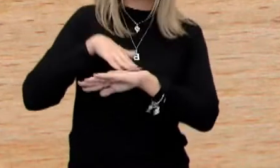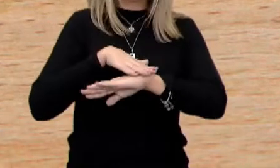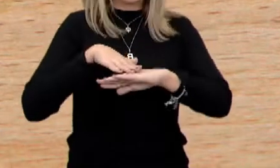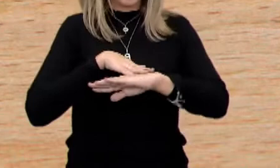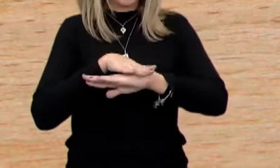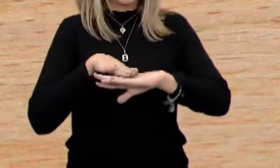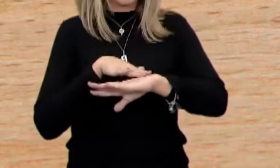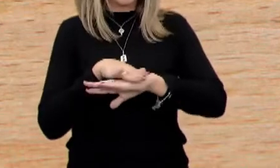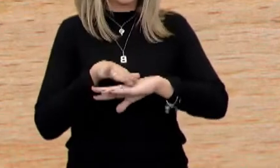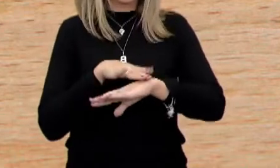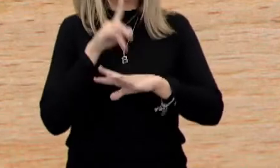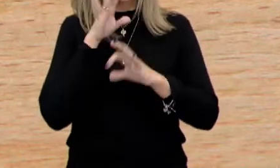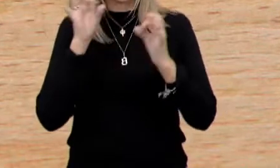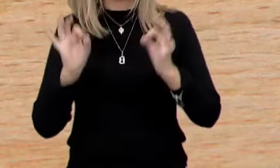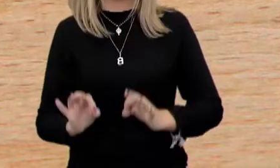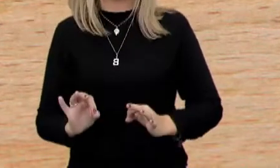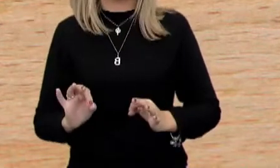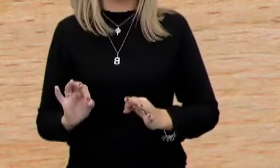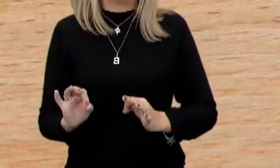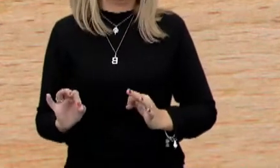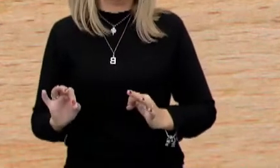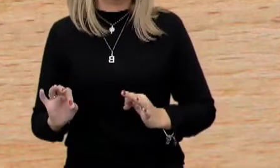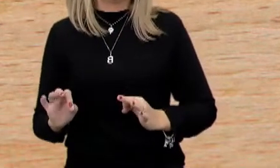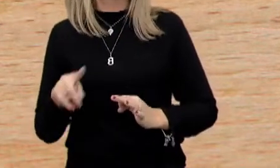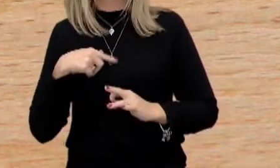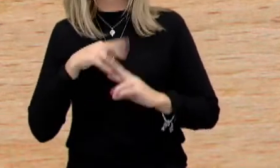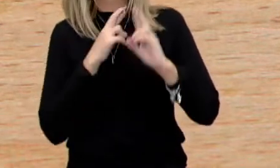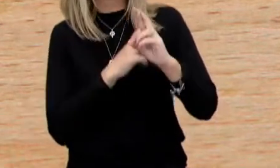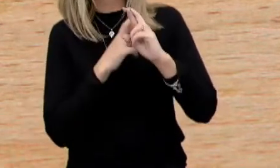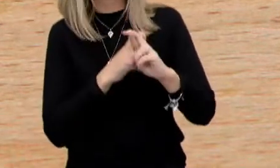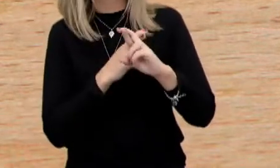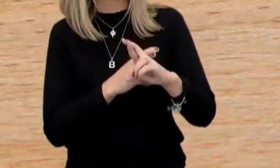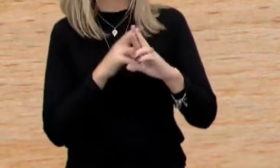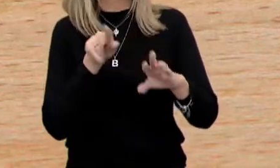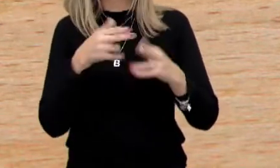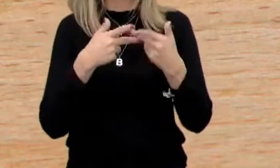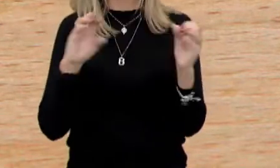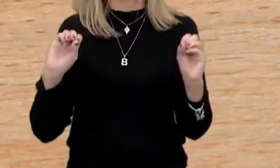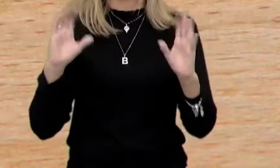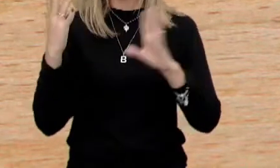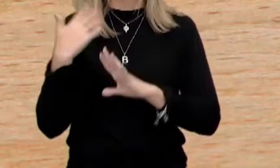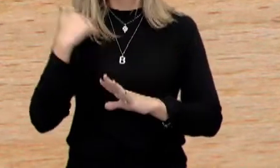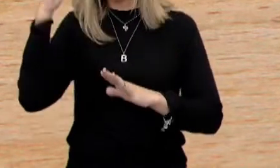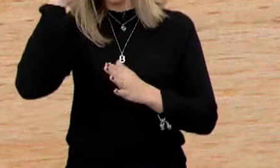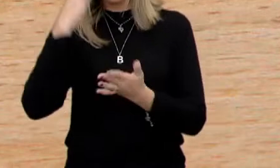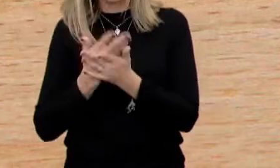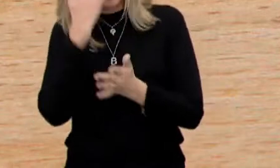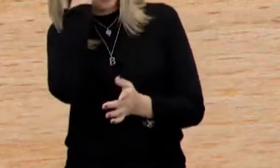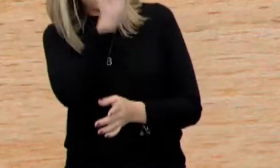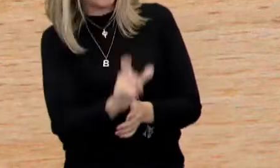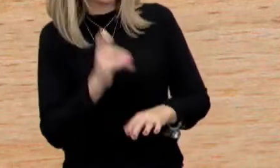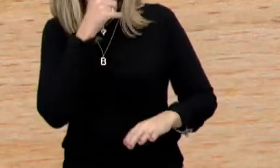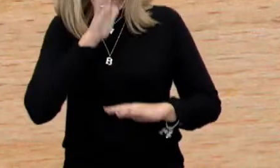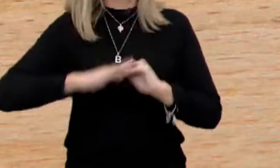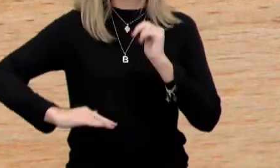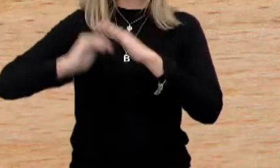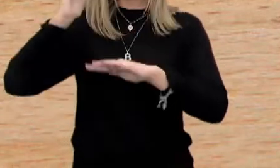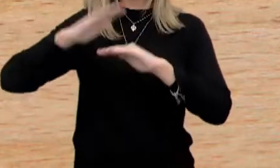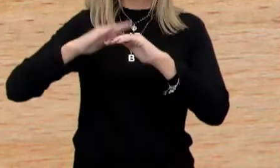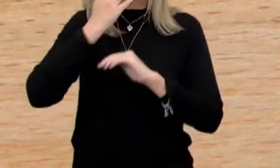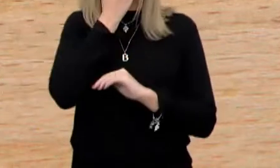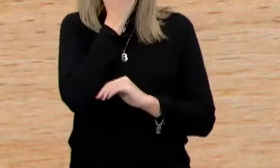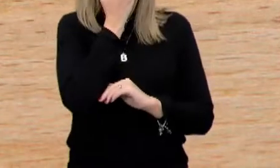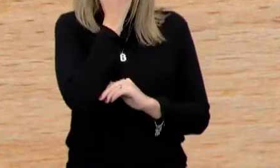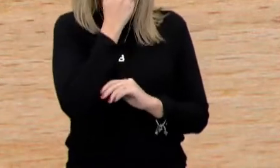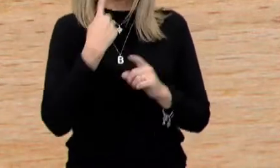conversa para o que dá certo. Sabe, assim, a esperança, coisas boas também acontecem. Vamos acreditar no ser humano, vamos construir. Porque,